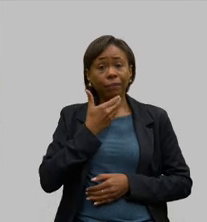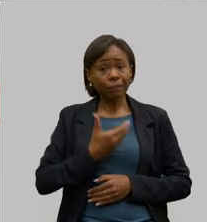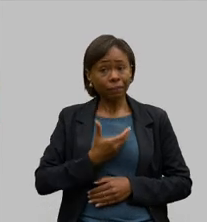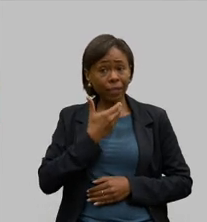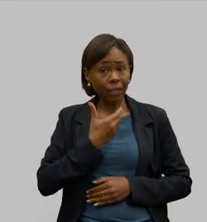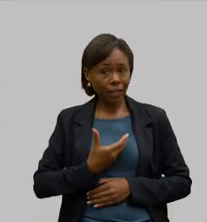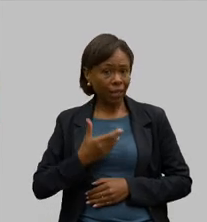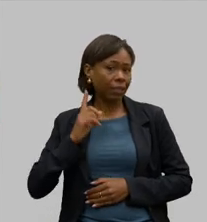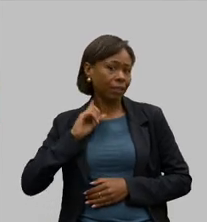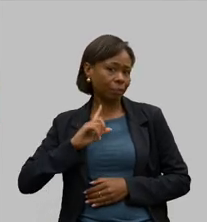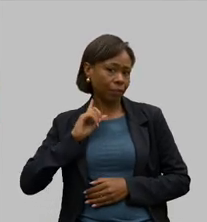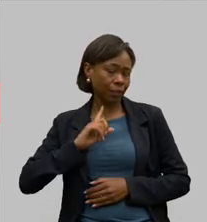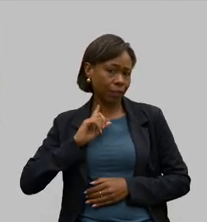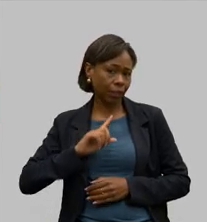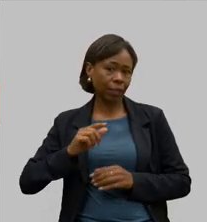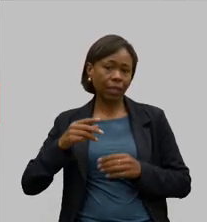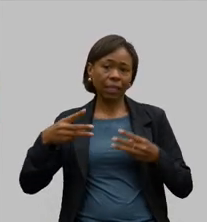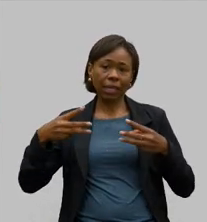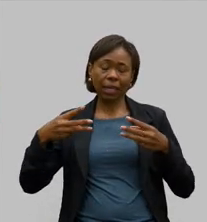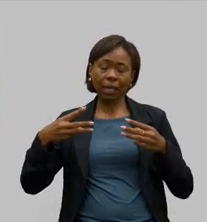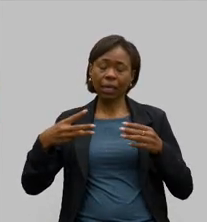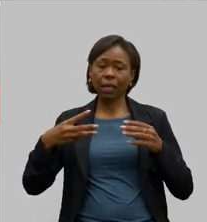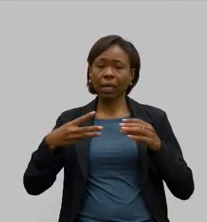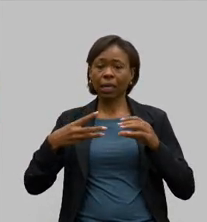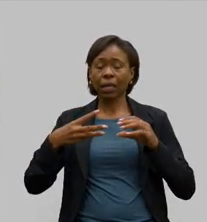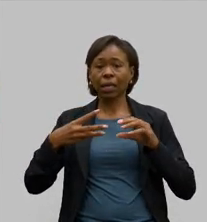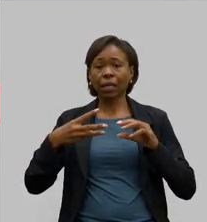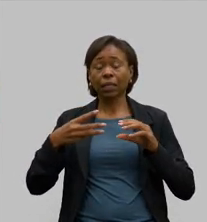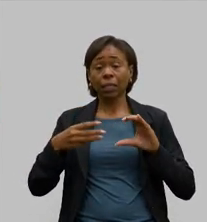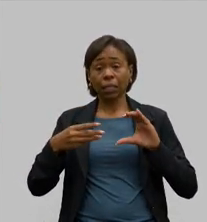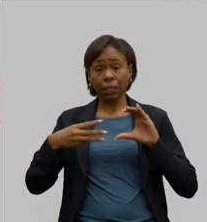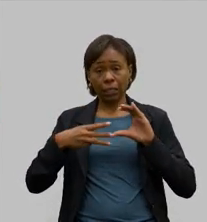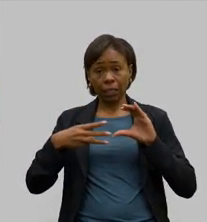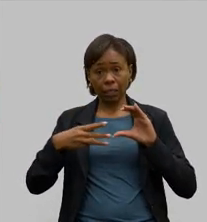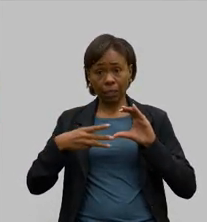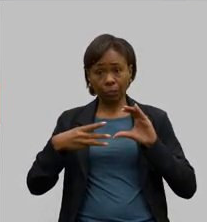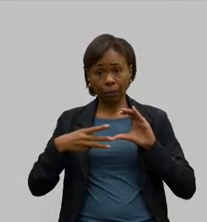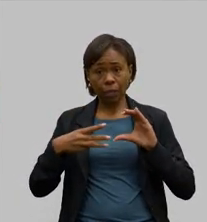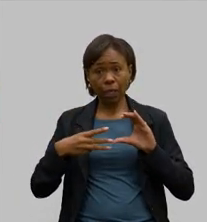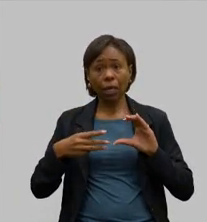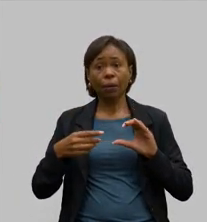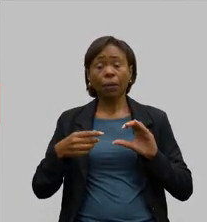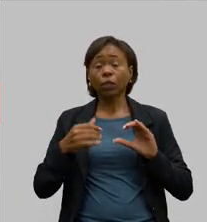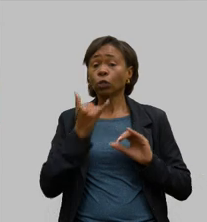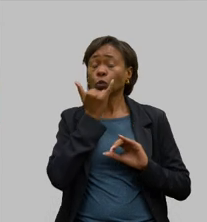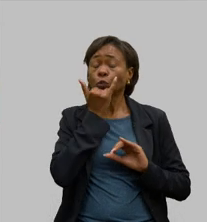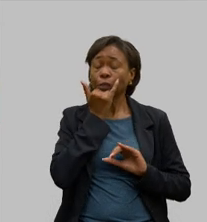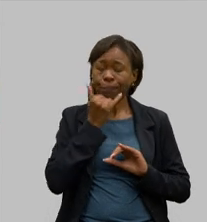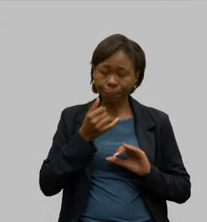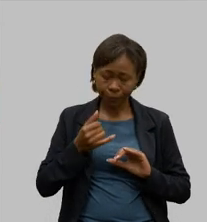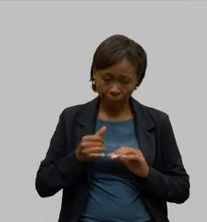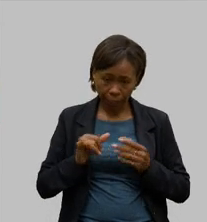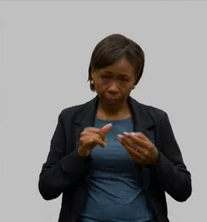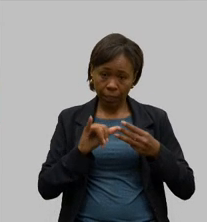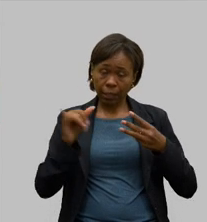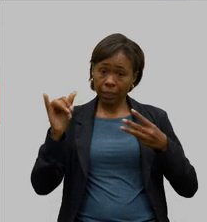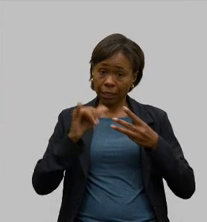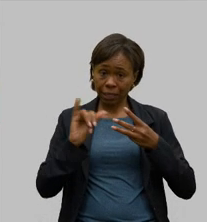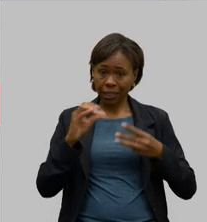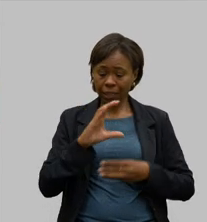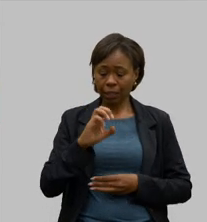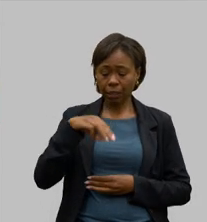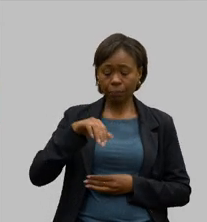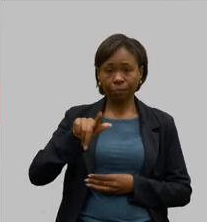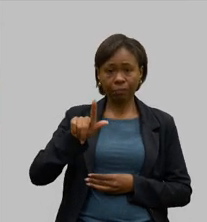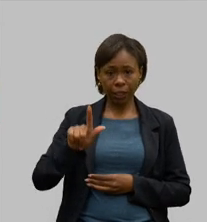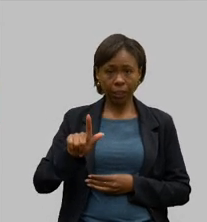também da semig deu 5 milhões eh para BH interior eh eu depois nós temos